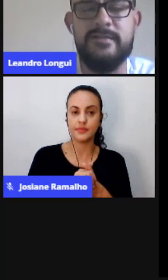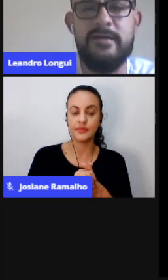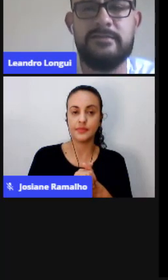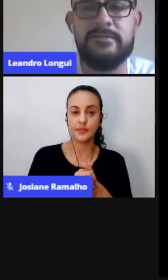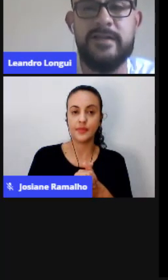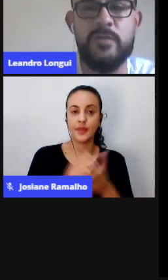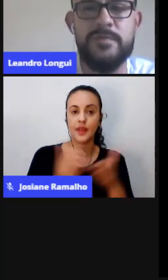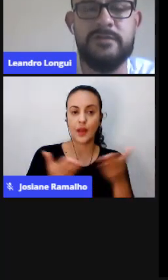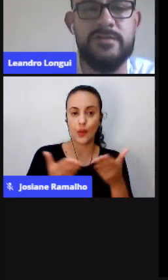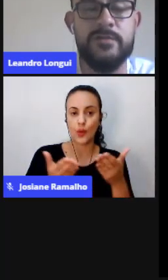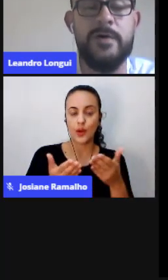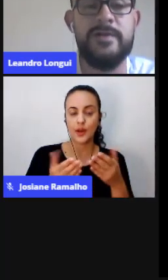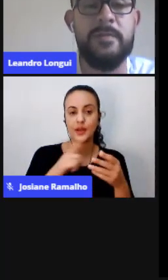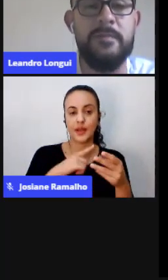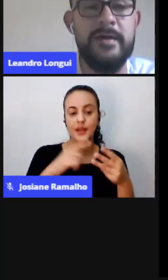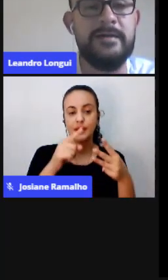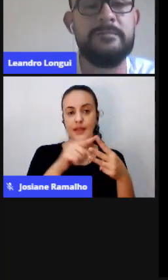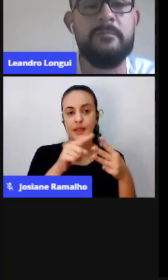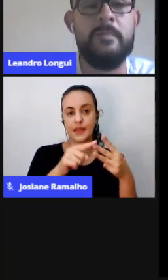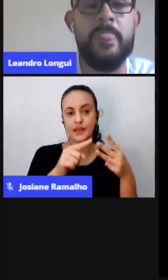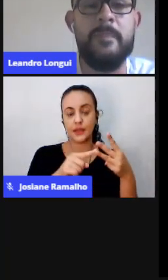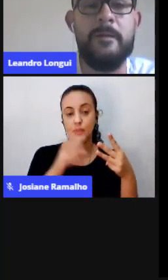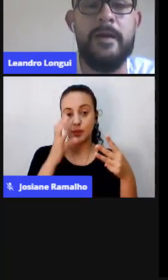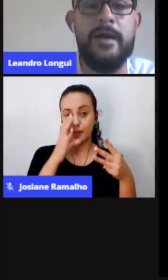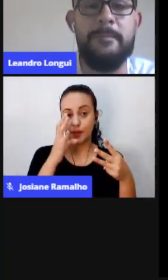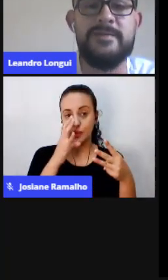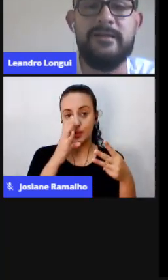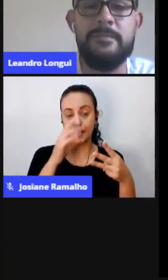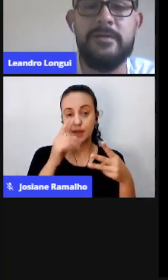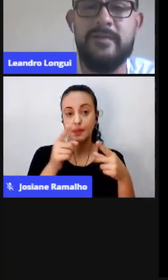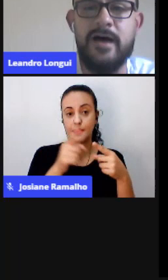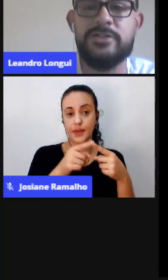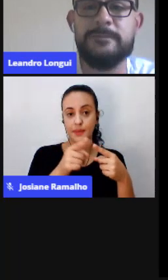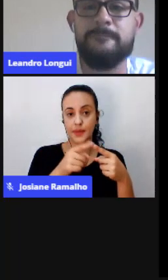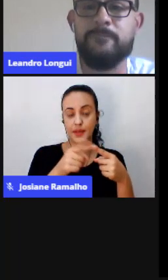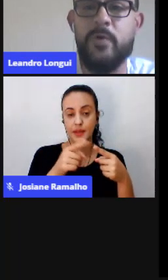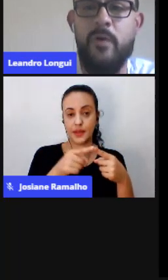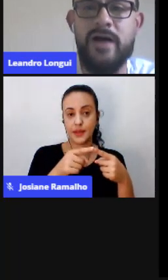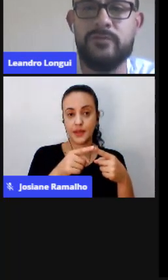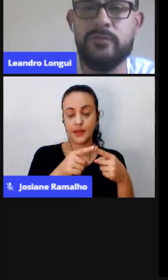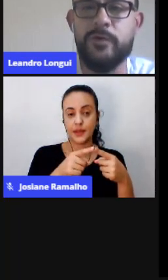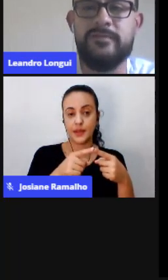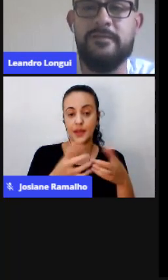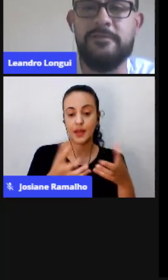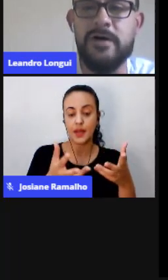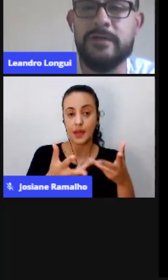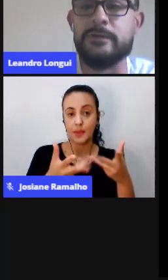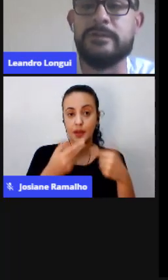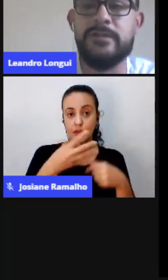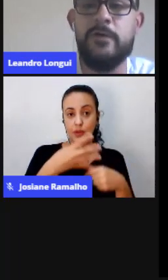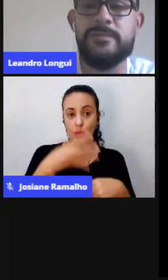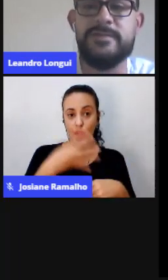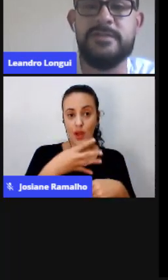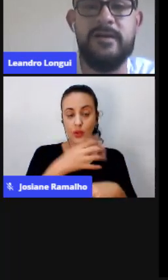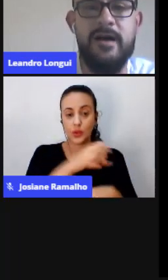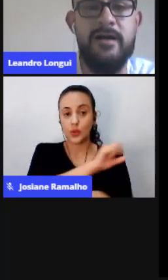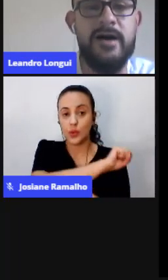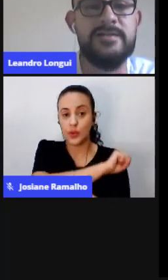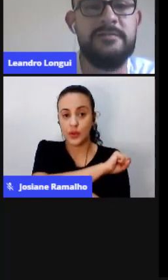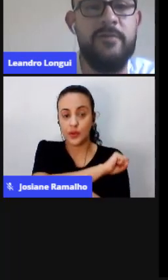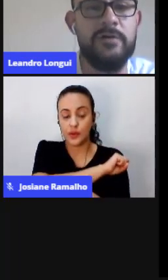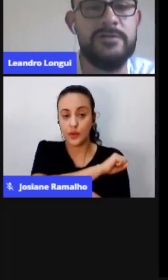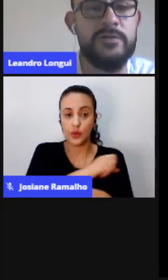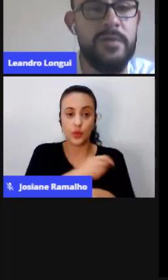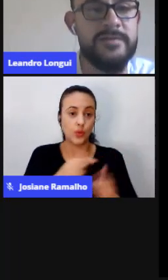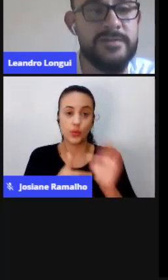três itens, né? Três observações. A primeira apesar da habilidade 4 do oitavo ano não